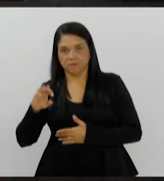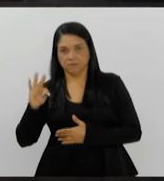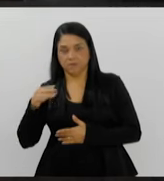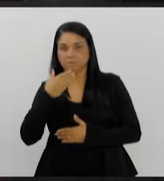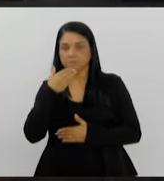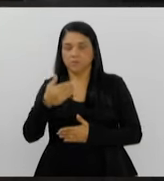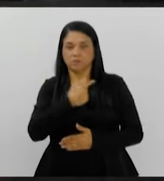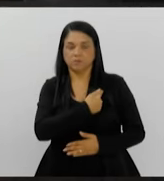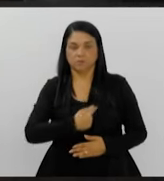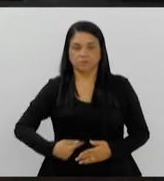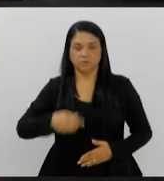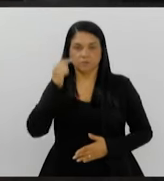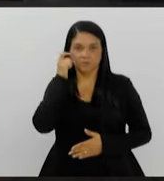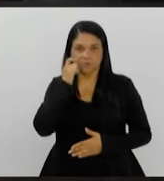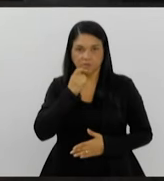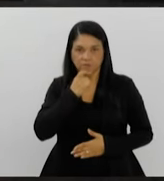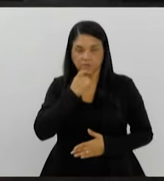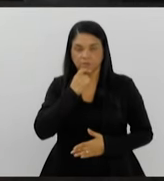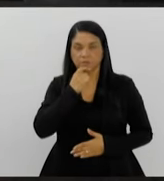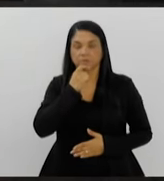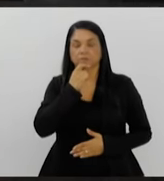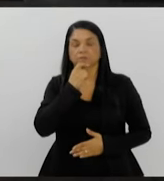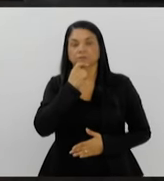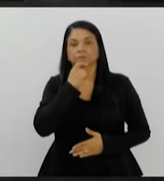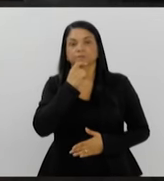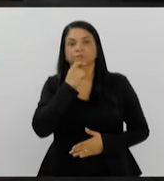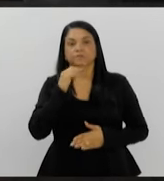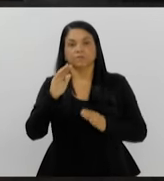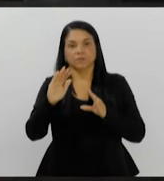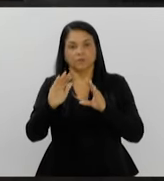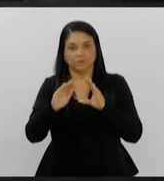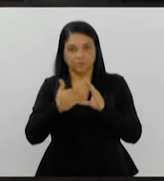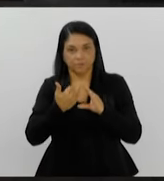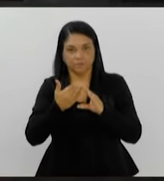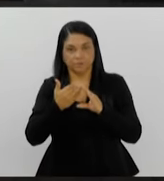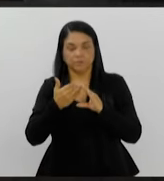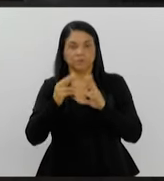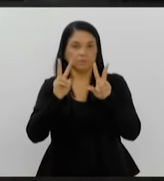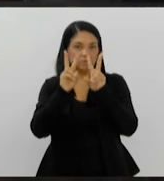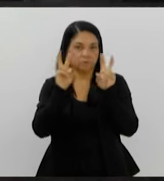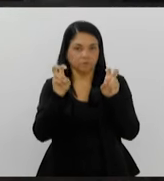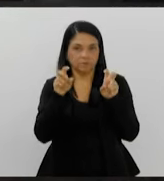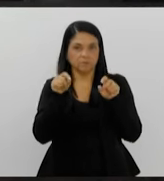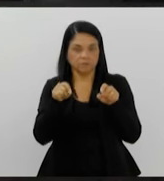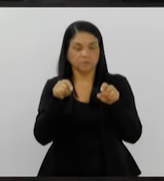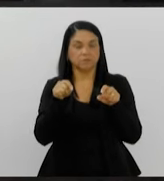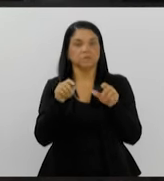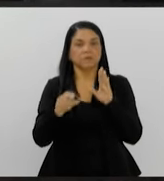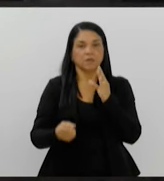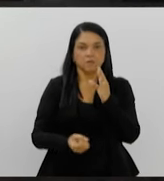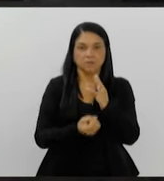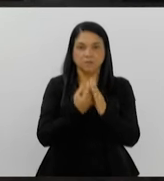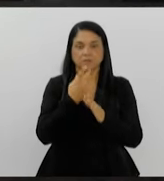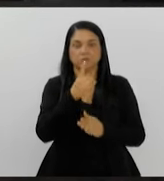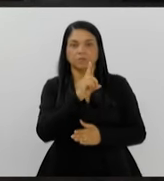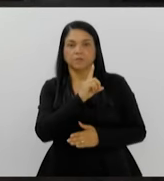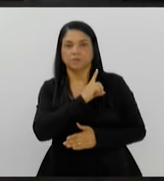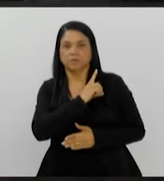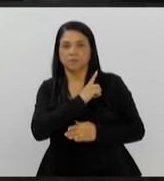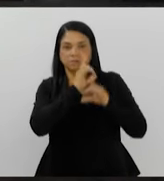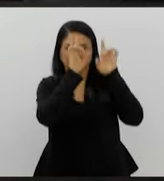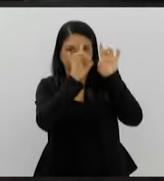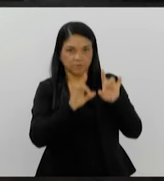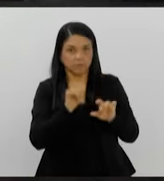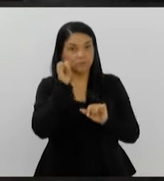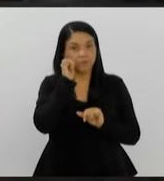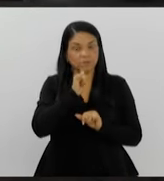oo Excelentíssimo Senhor Governador Cláudio Bonfim de Castro e Silva o envio de mensagem dispondo sobre a criação de uma delegacia especializada de